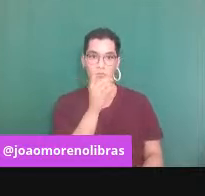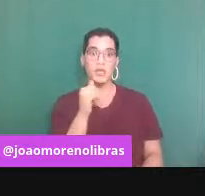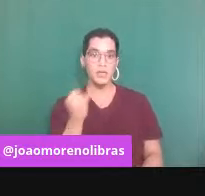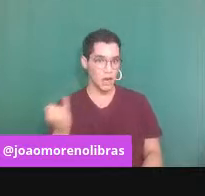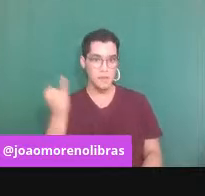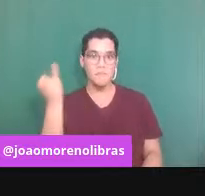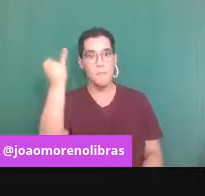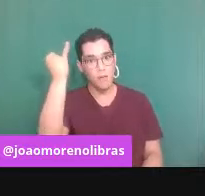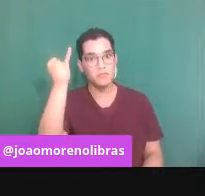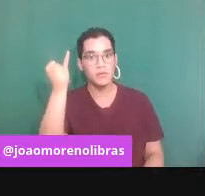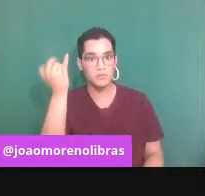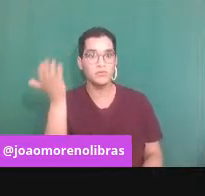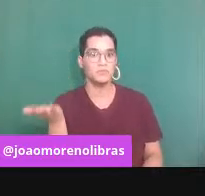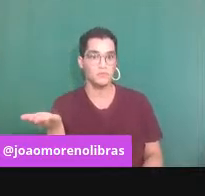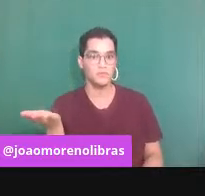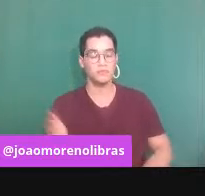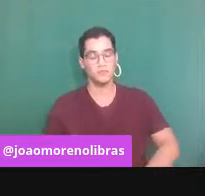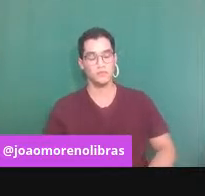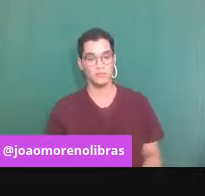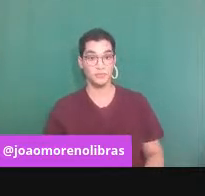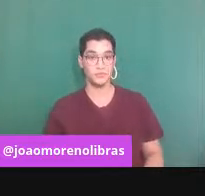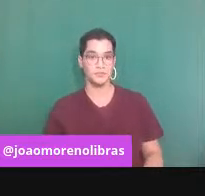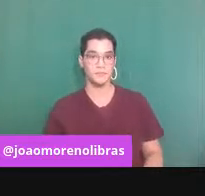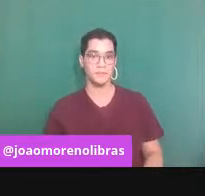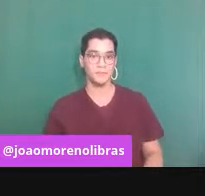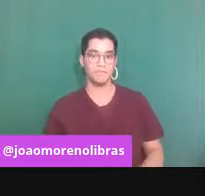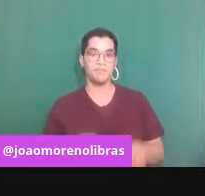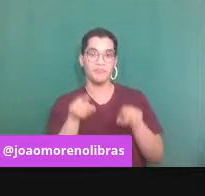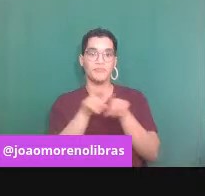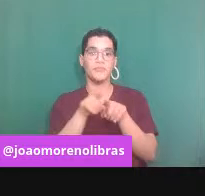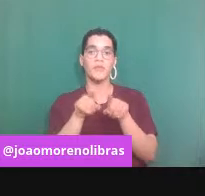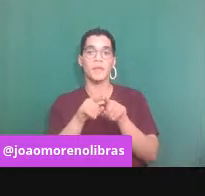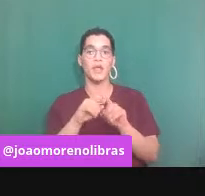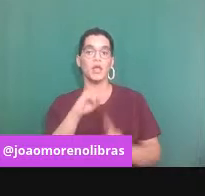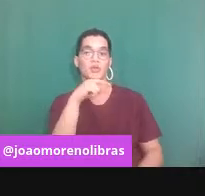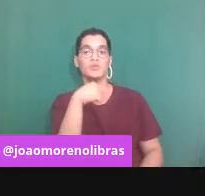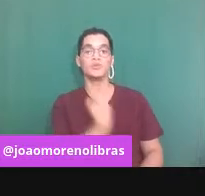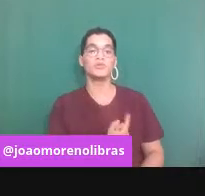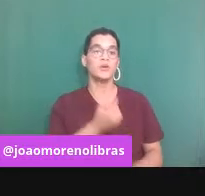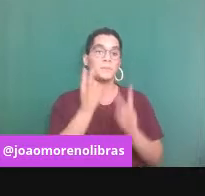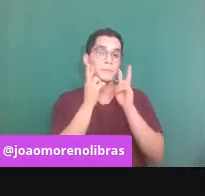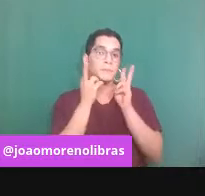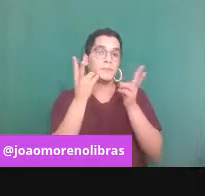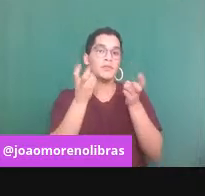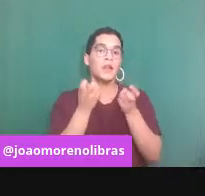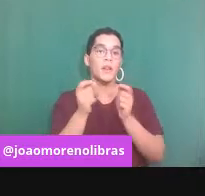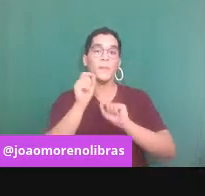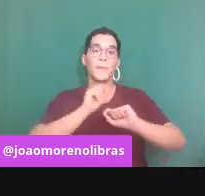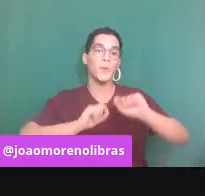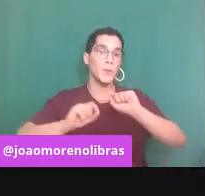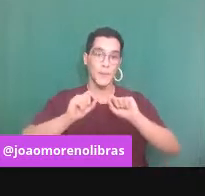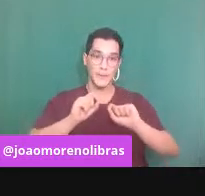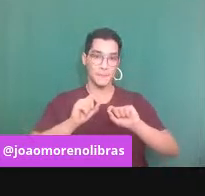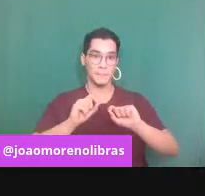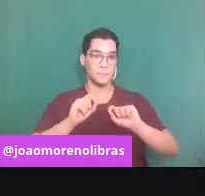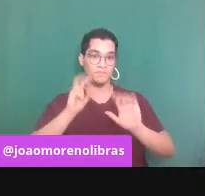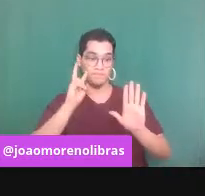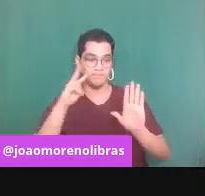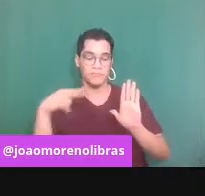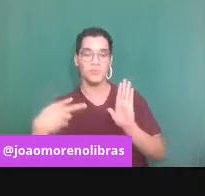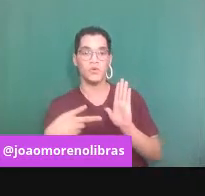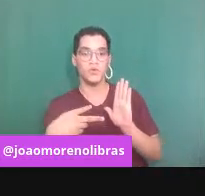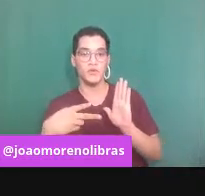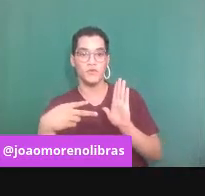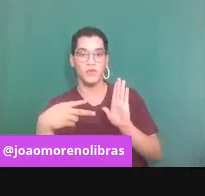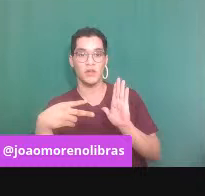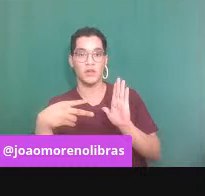específicos, né? O que nós também podemos dizer, dentro dessa visão que ela é cultural, né?